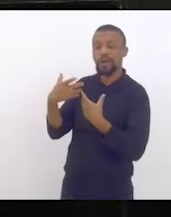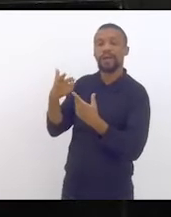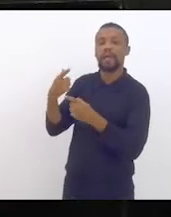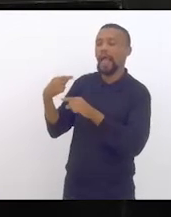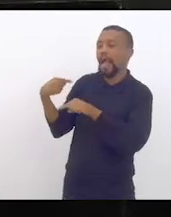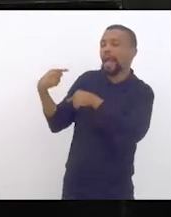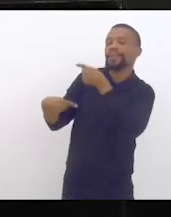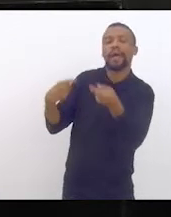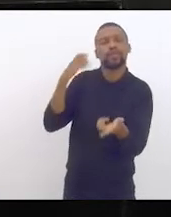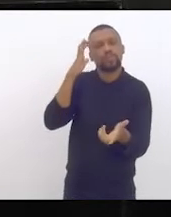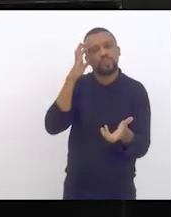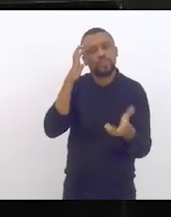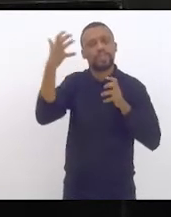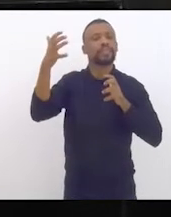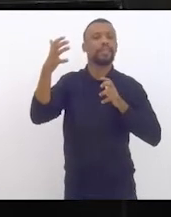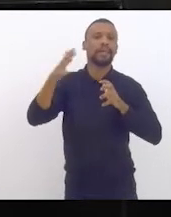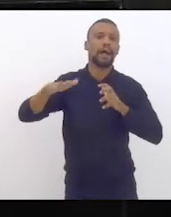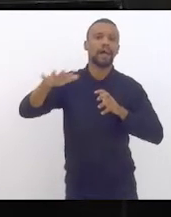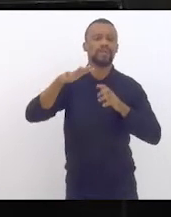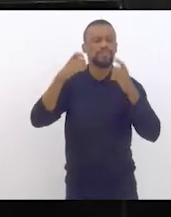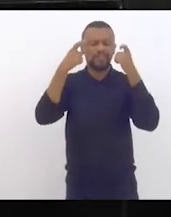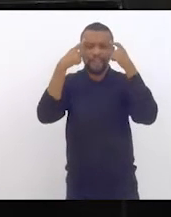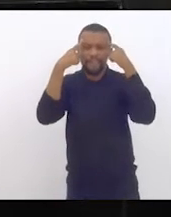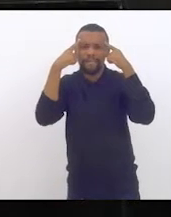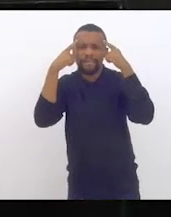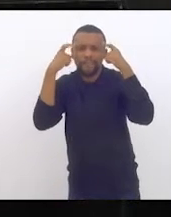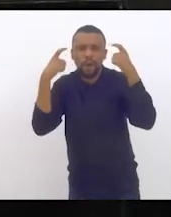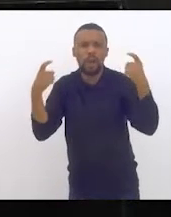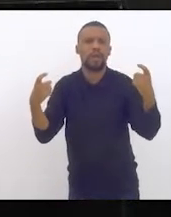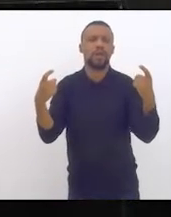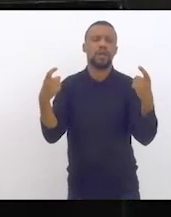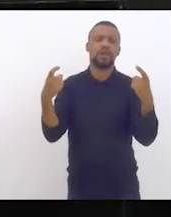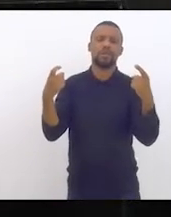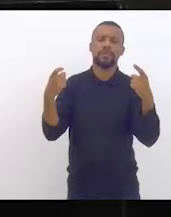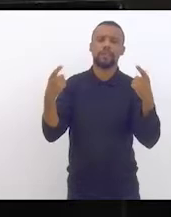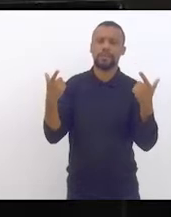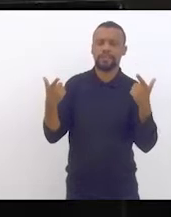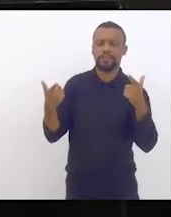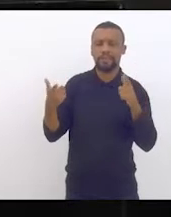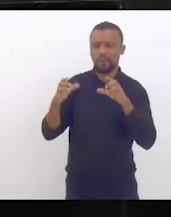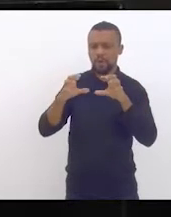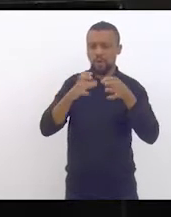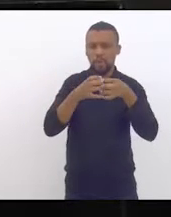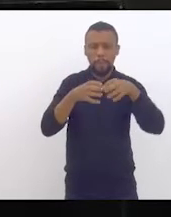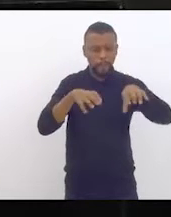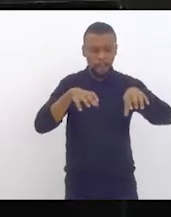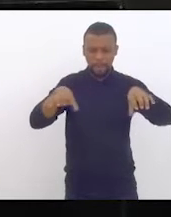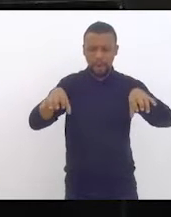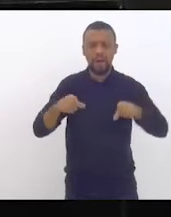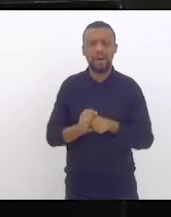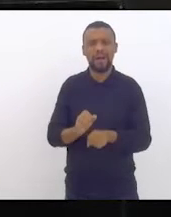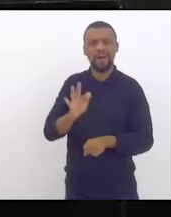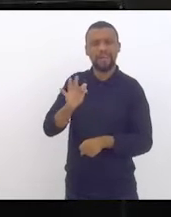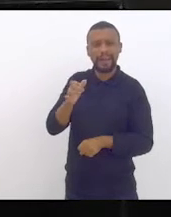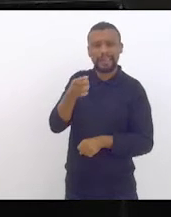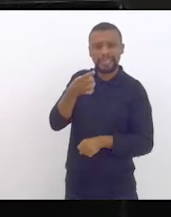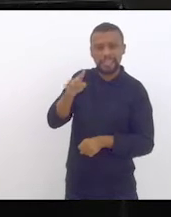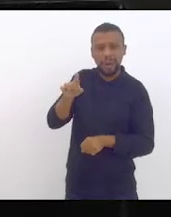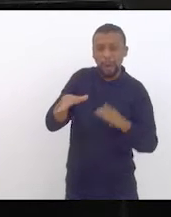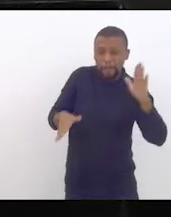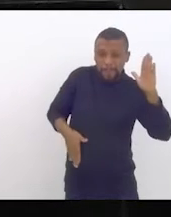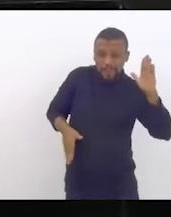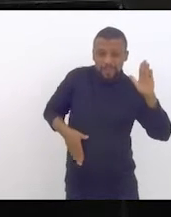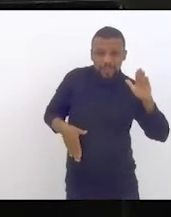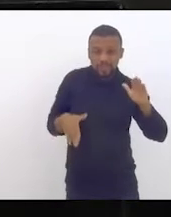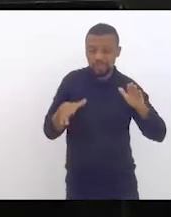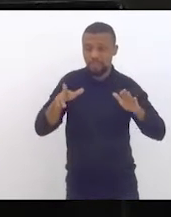cenário de muita violência entre facções diferentes não é aonde nós muita